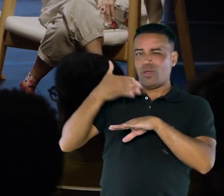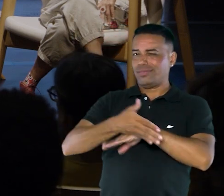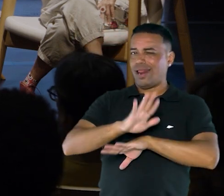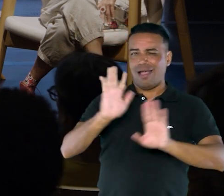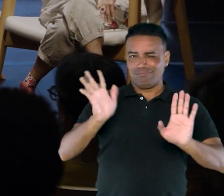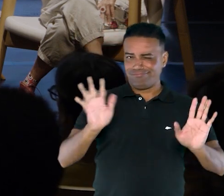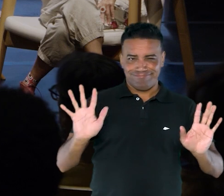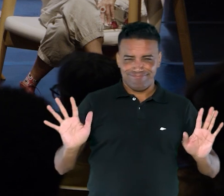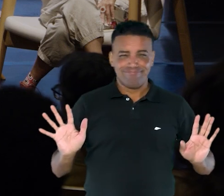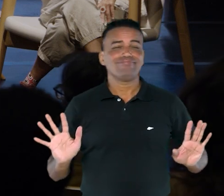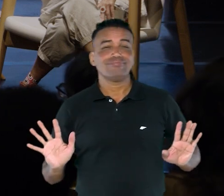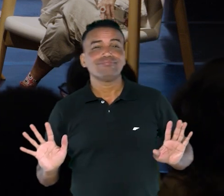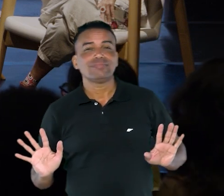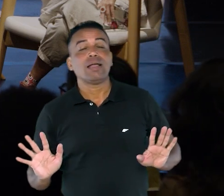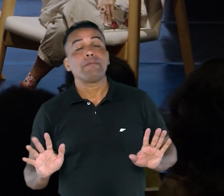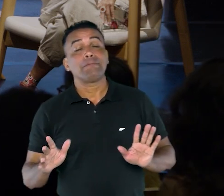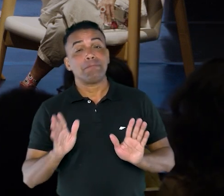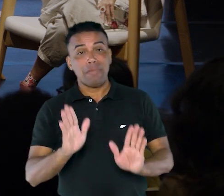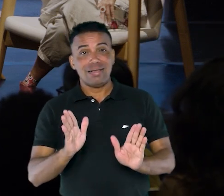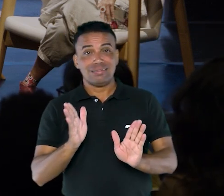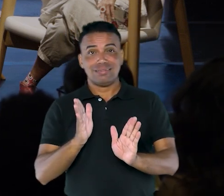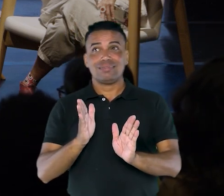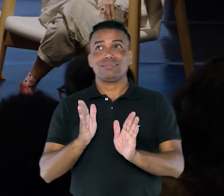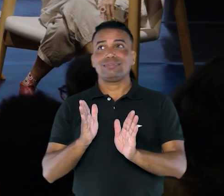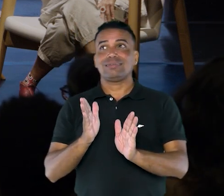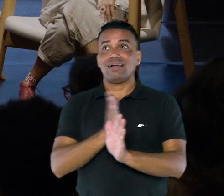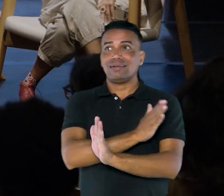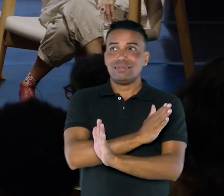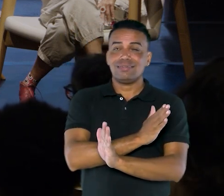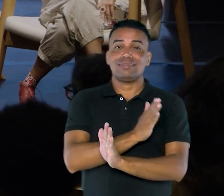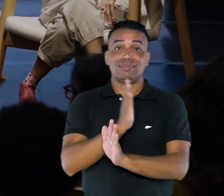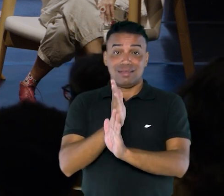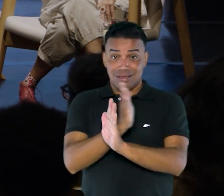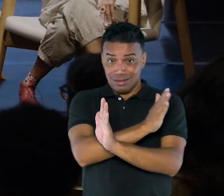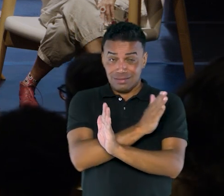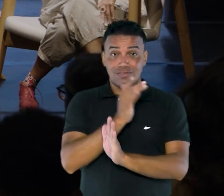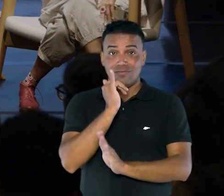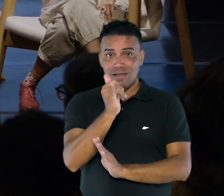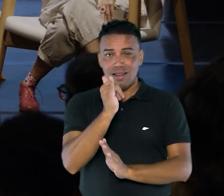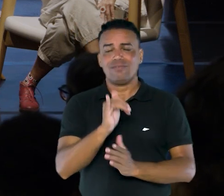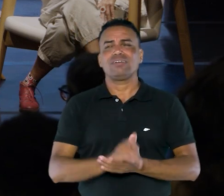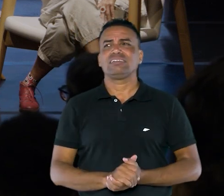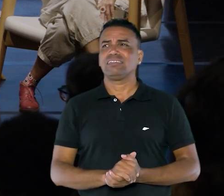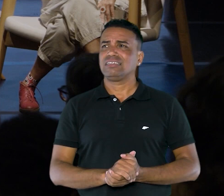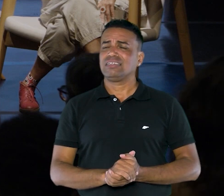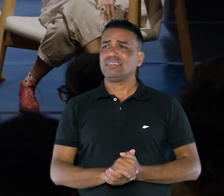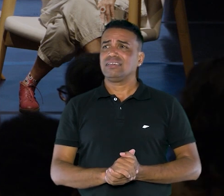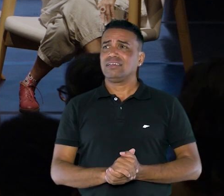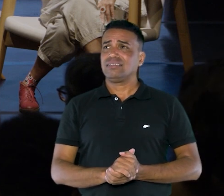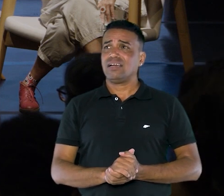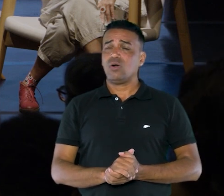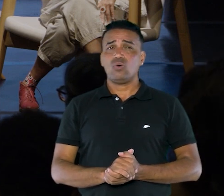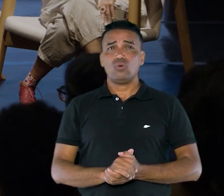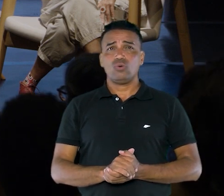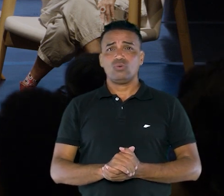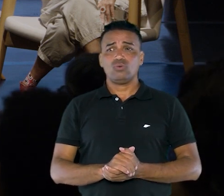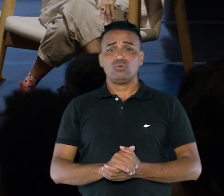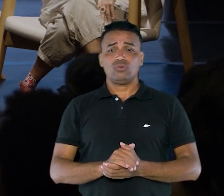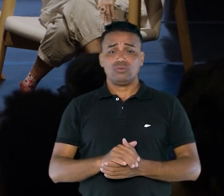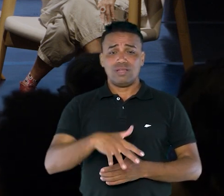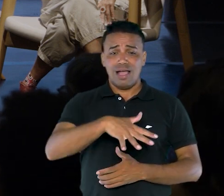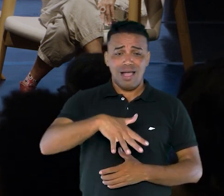entrar aqui, mas assim, antes a gente falava assim: será que é da ordem do